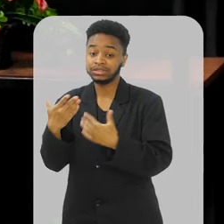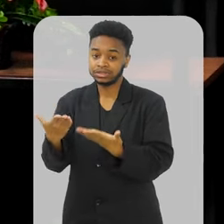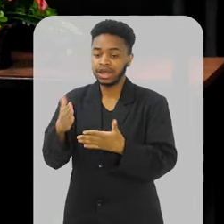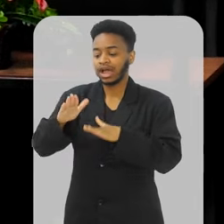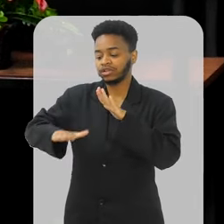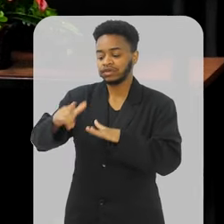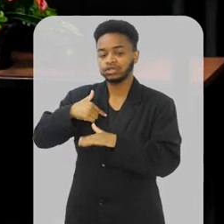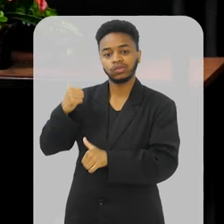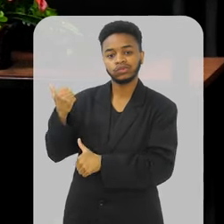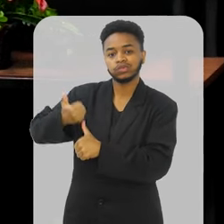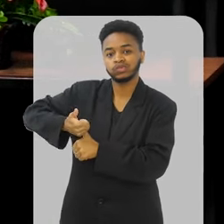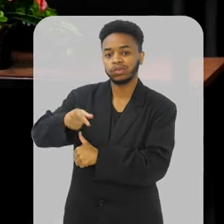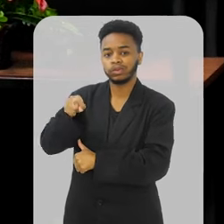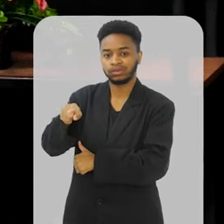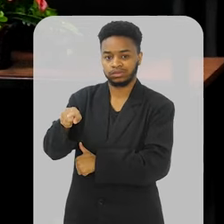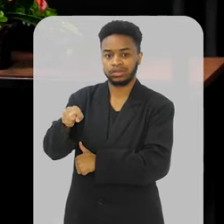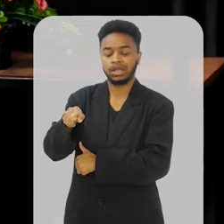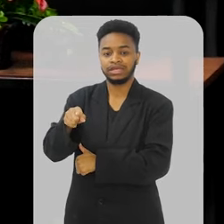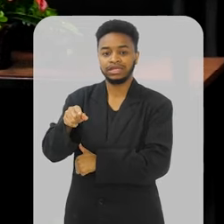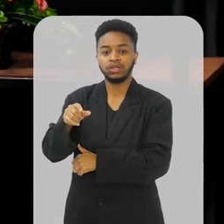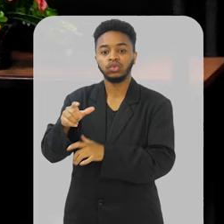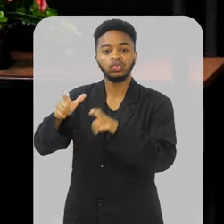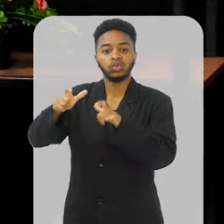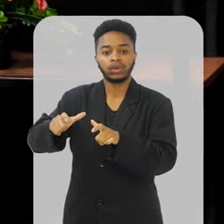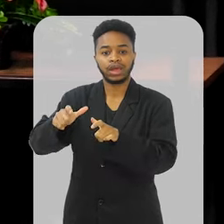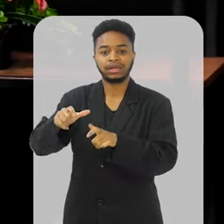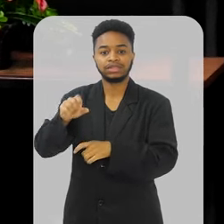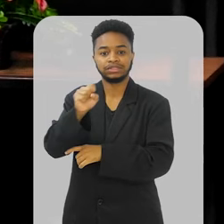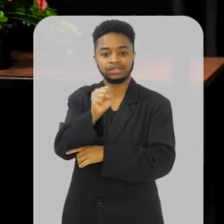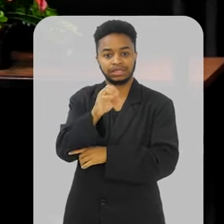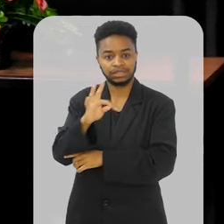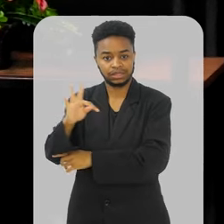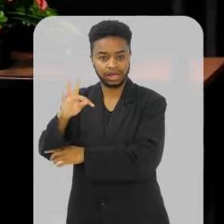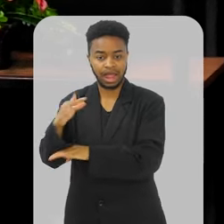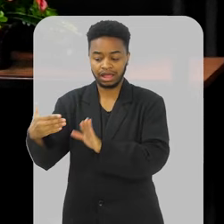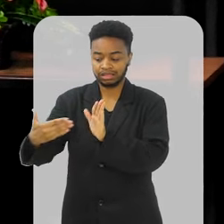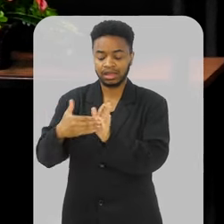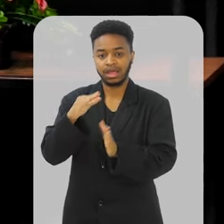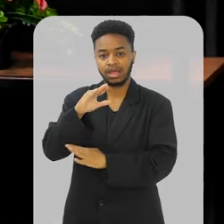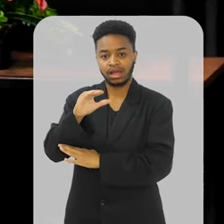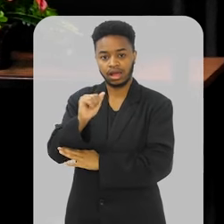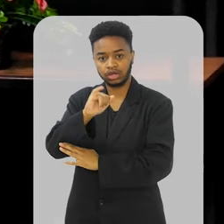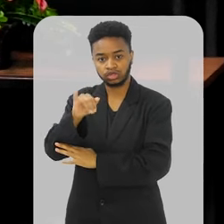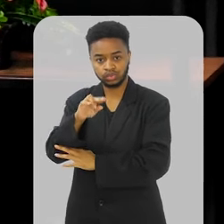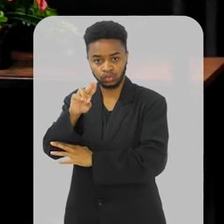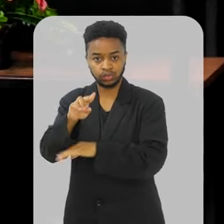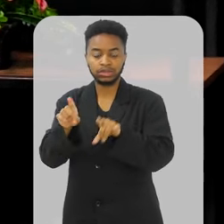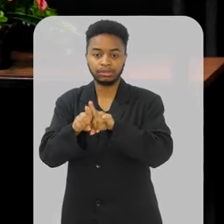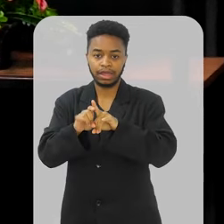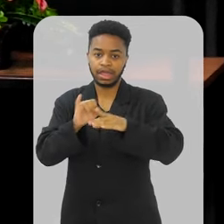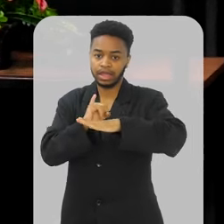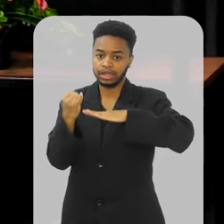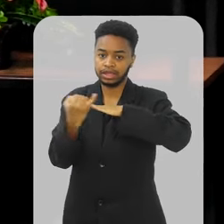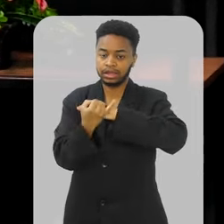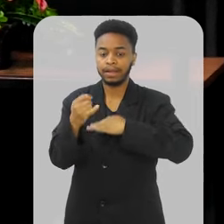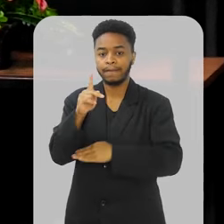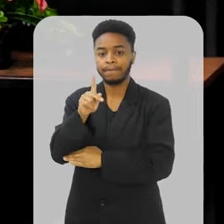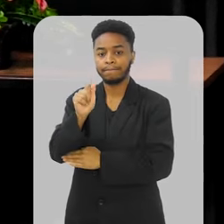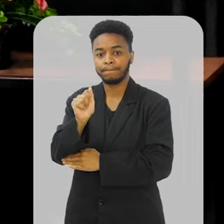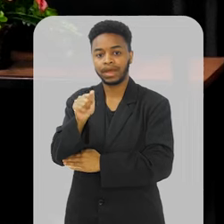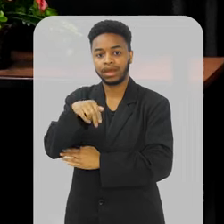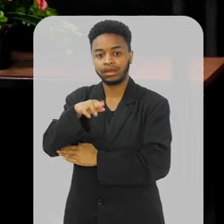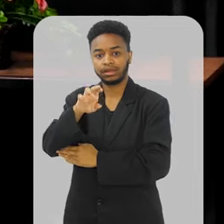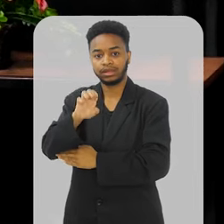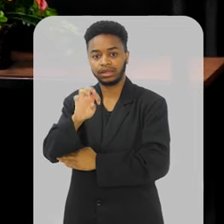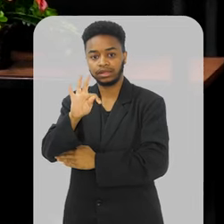vem de Santa Teresa até o caju passando é claro pela ilha de Paquetá Então essa minha